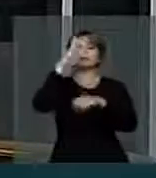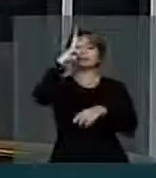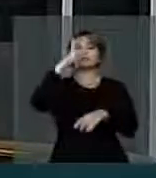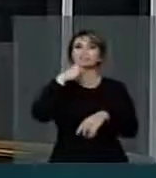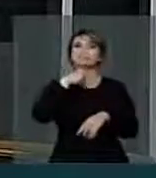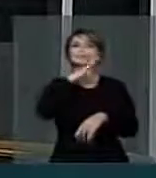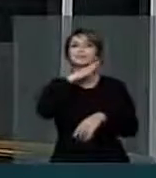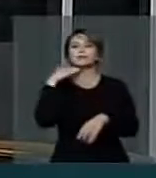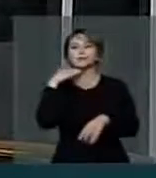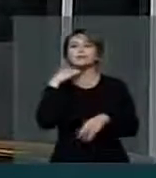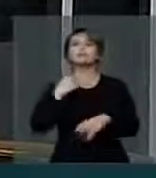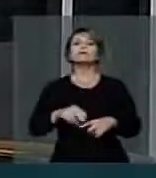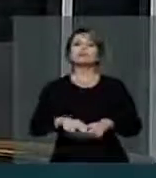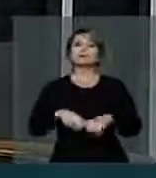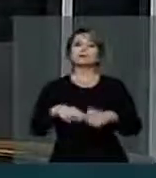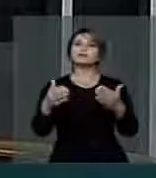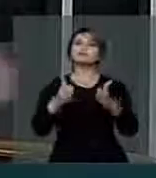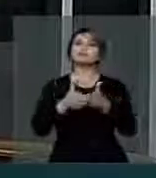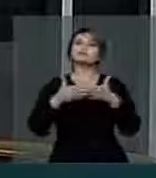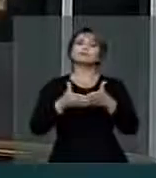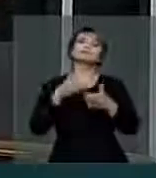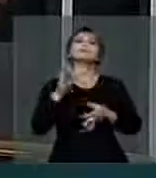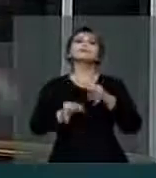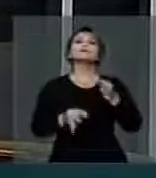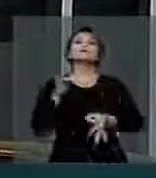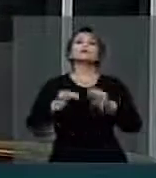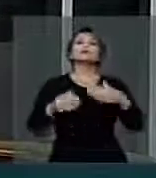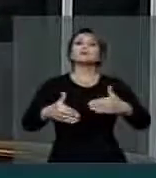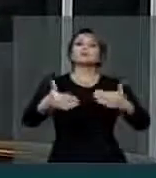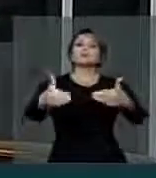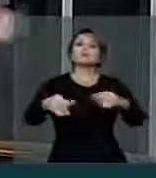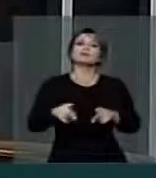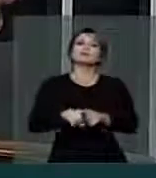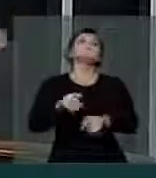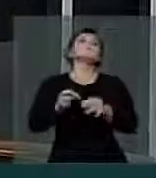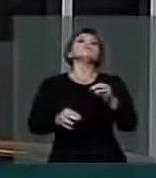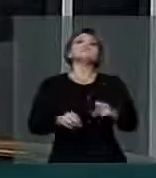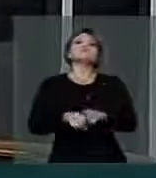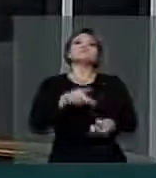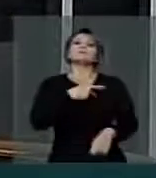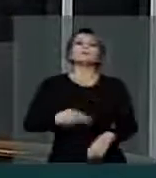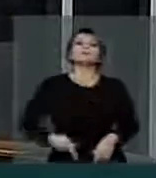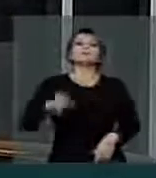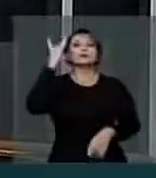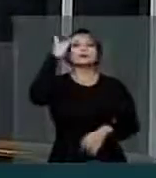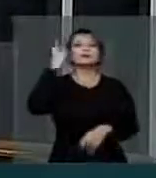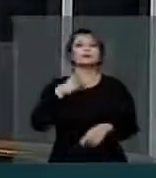Eduardo Cardoso, à presidenta Dilma, que não continue esse genocídio contra os povos indígenas.